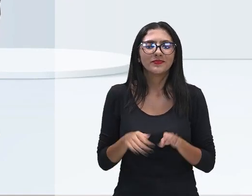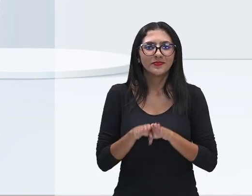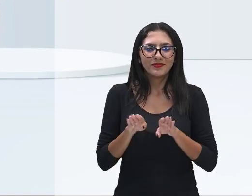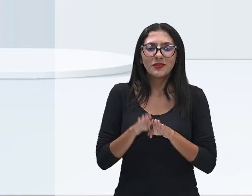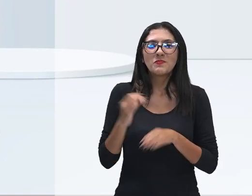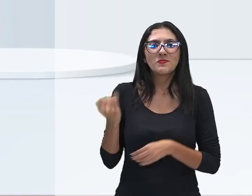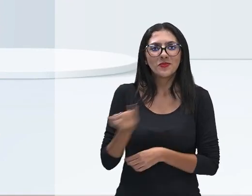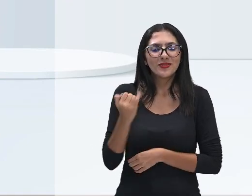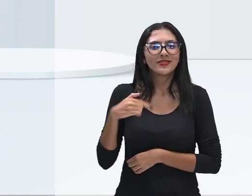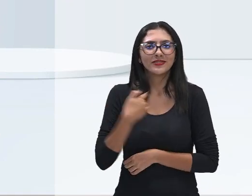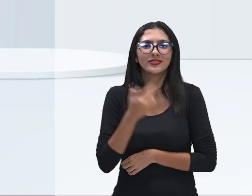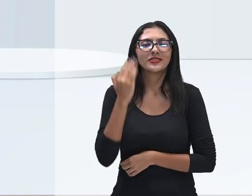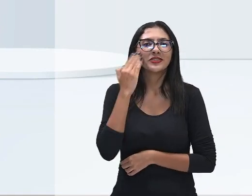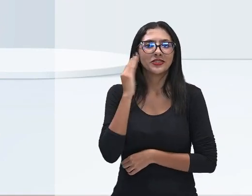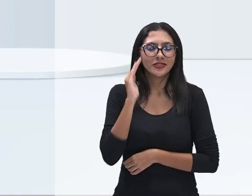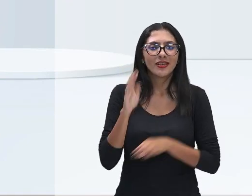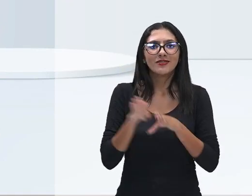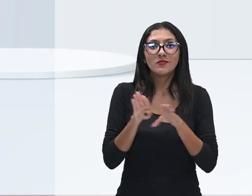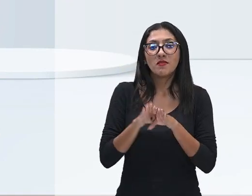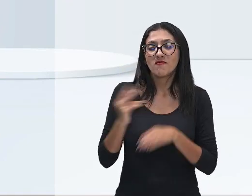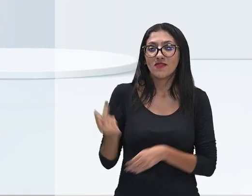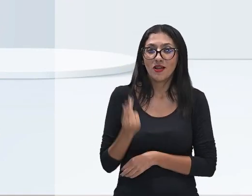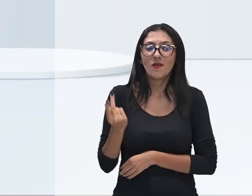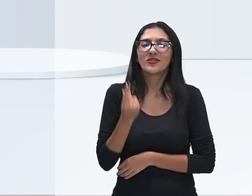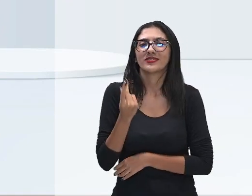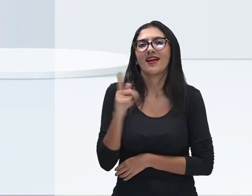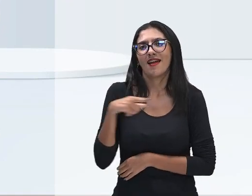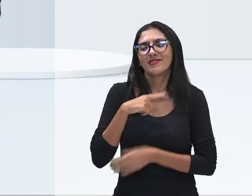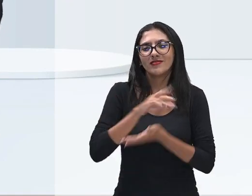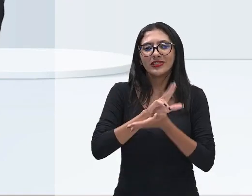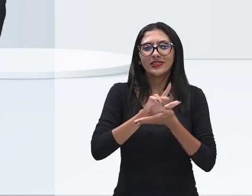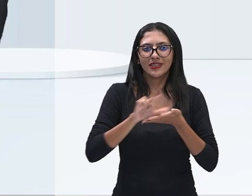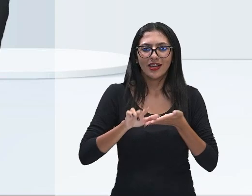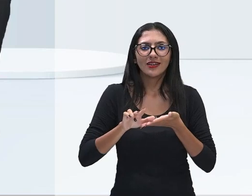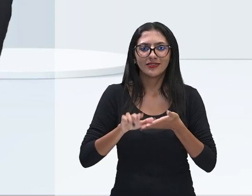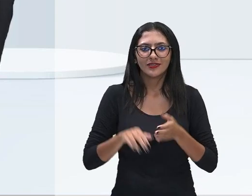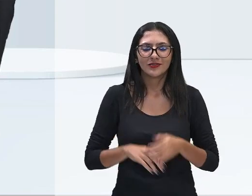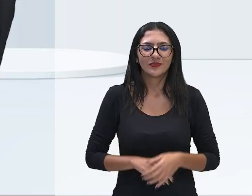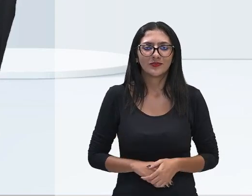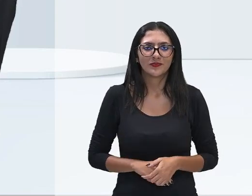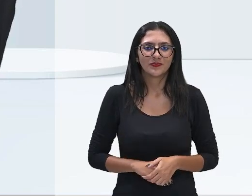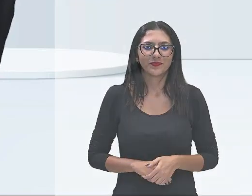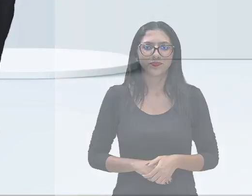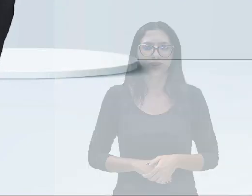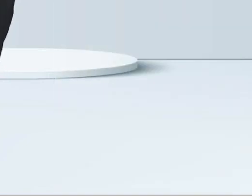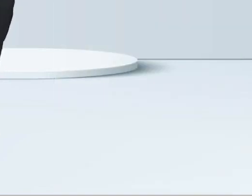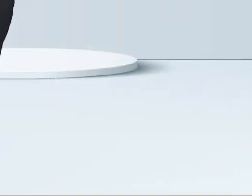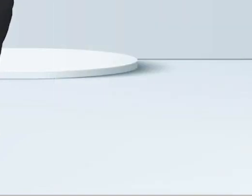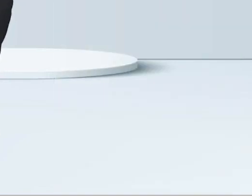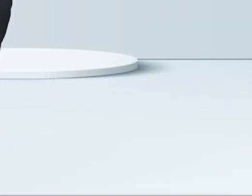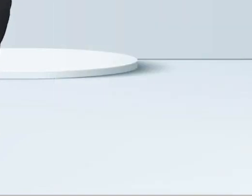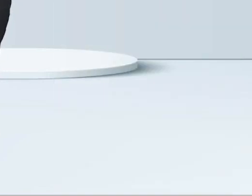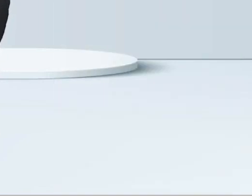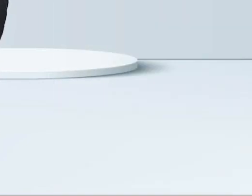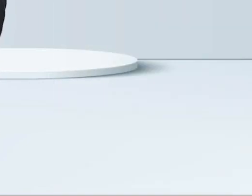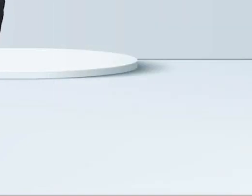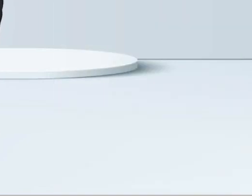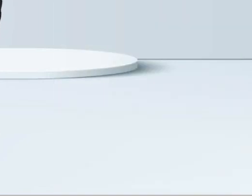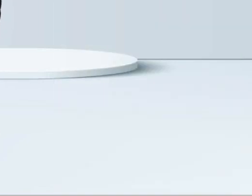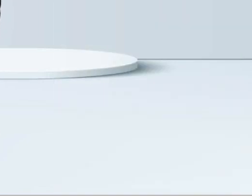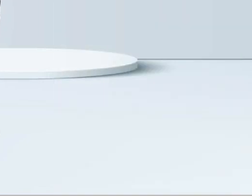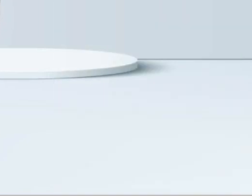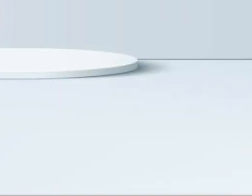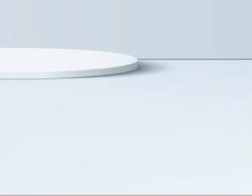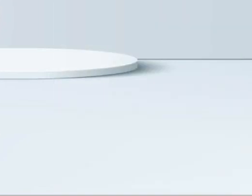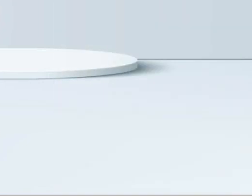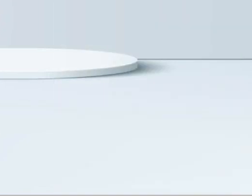gente entender e valorizar essa diversidade. A gente tem que aprender a entender tudo isso e